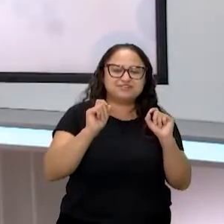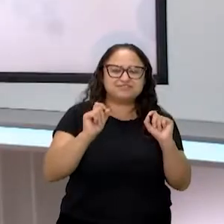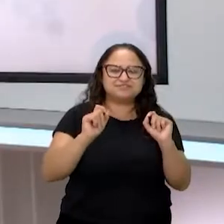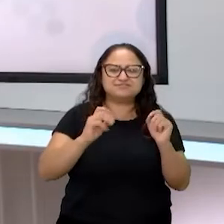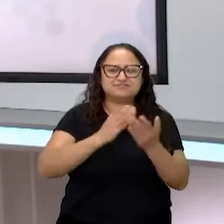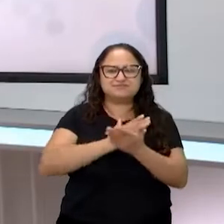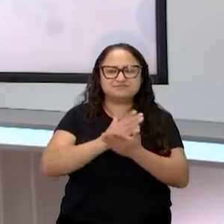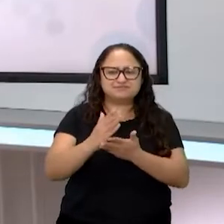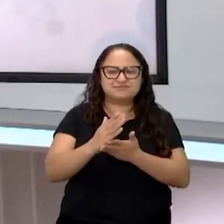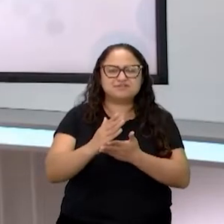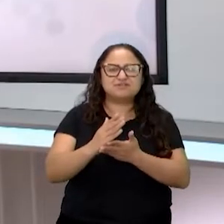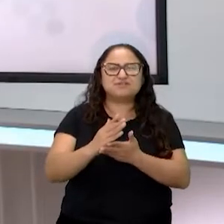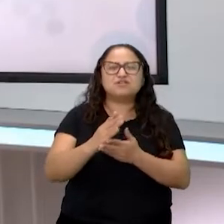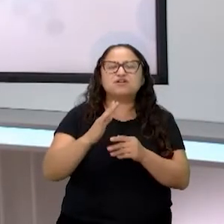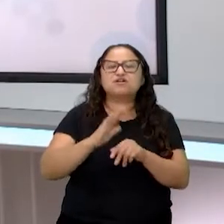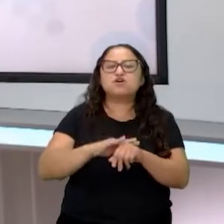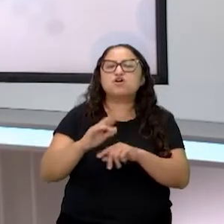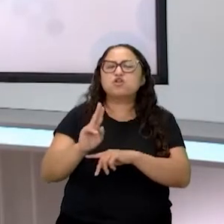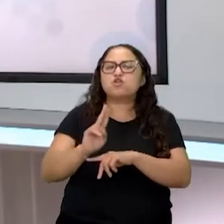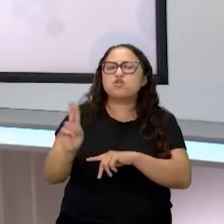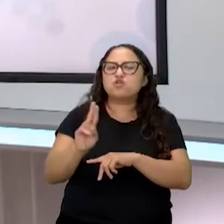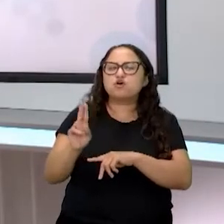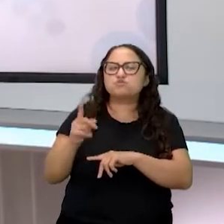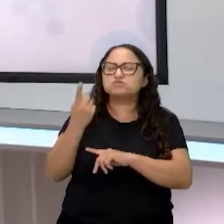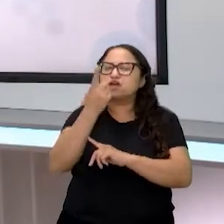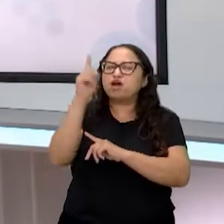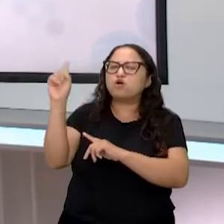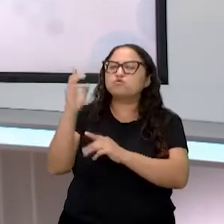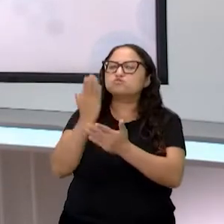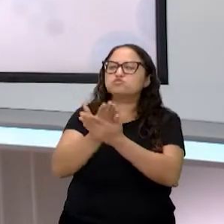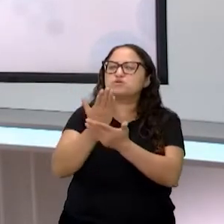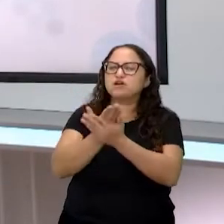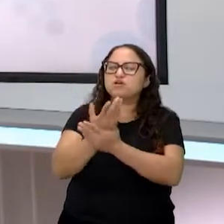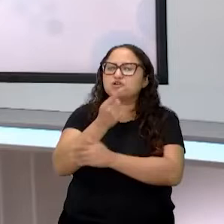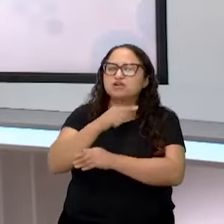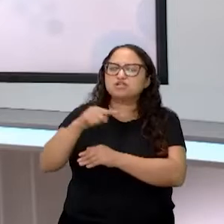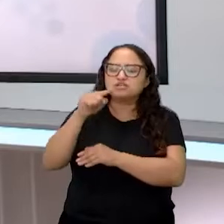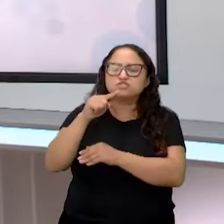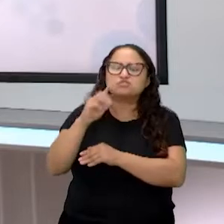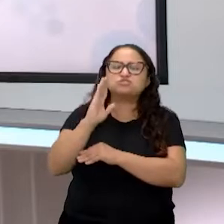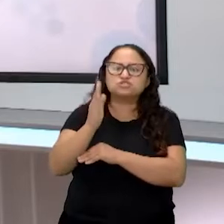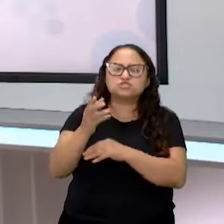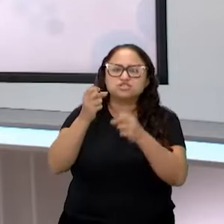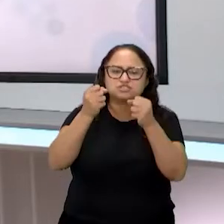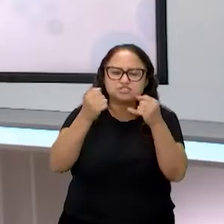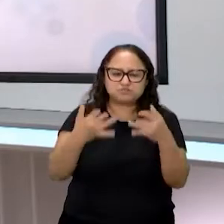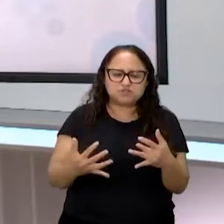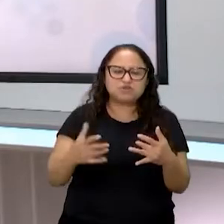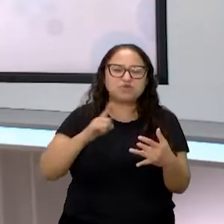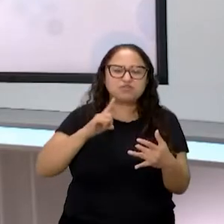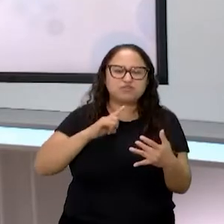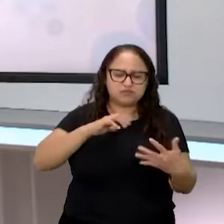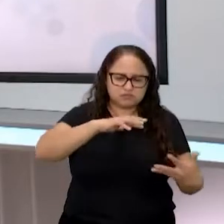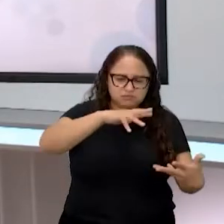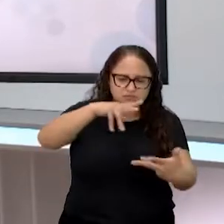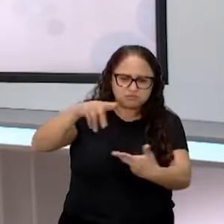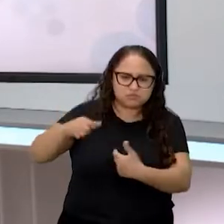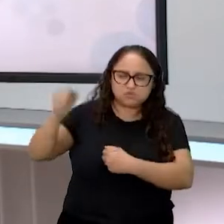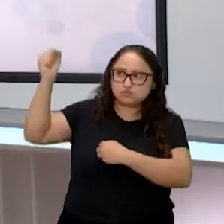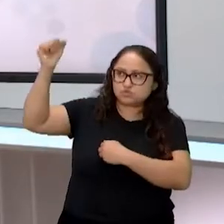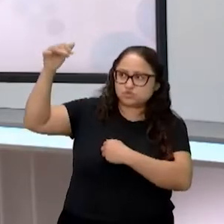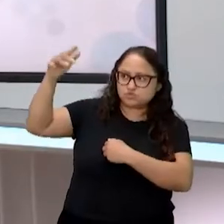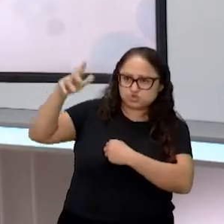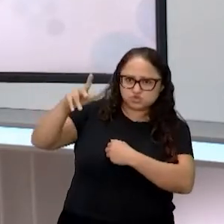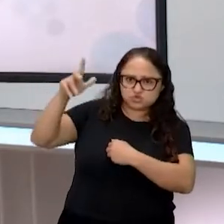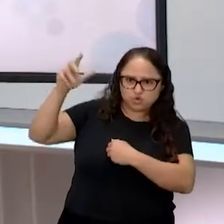né? Pessoal, falar em nomes, a última aula que a gente falou um pouquinho dos planetas, falamos do sistema solar, né? A gente viu uma sequência de